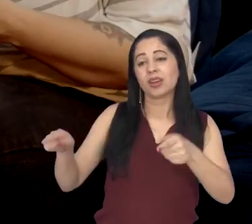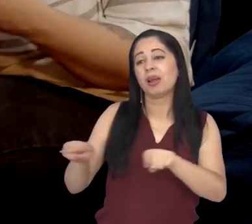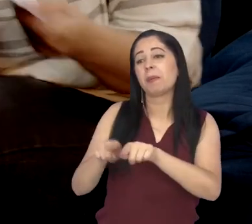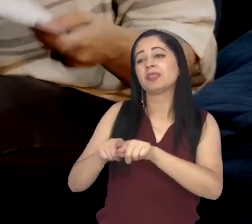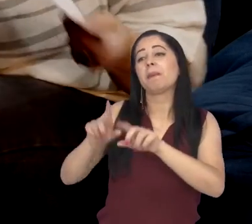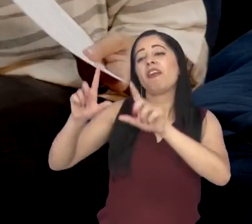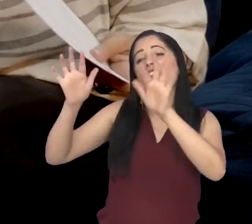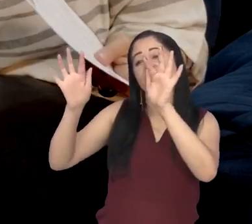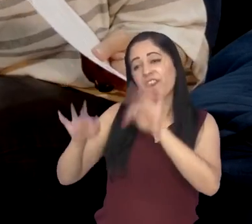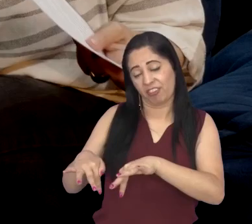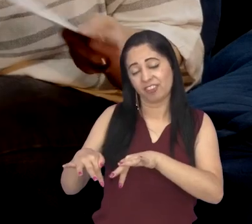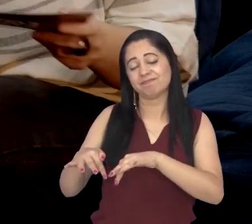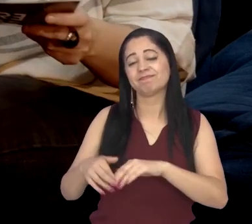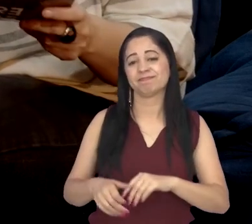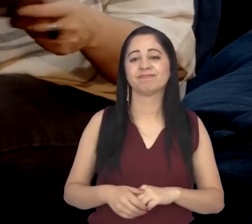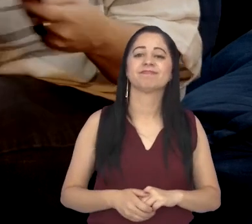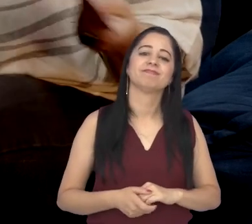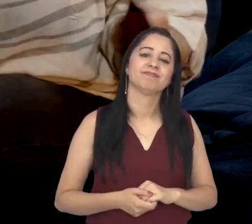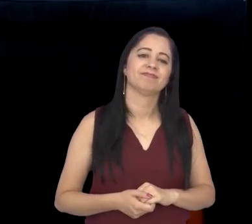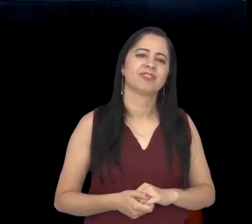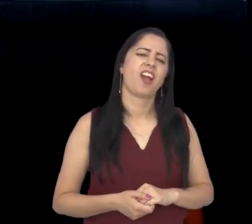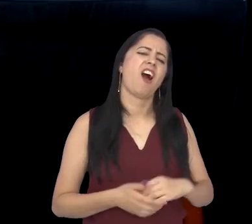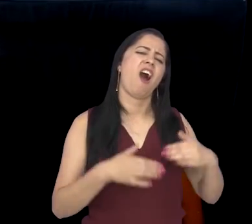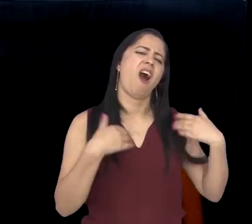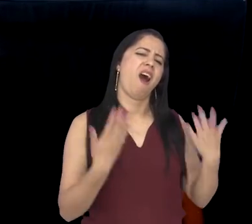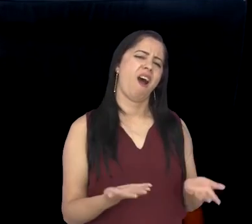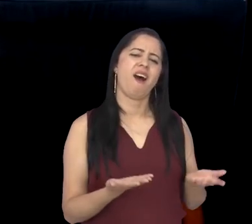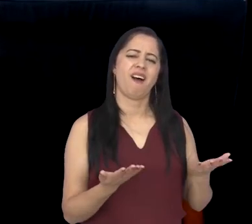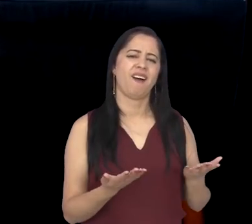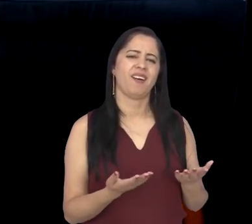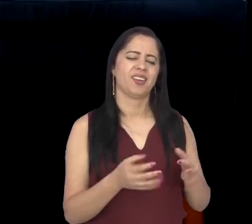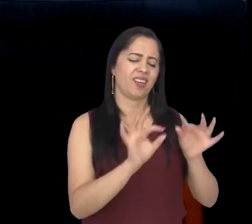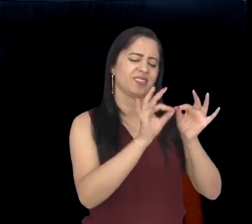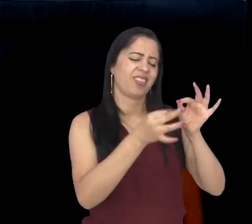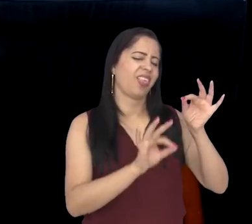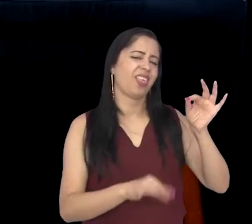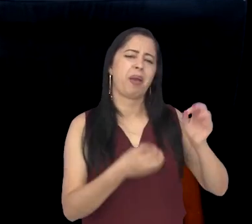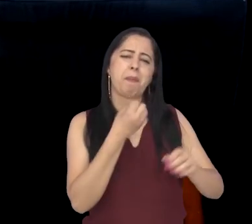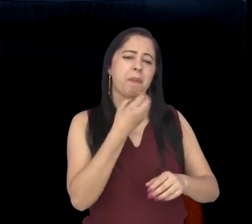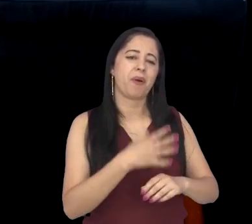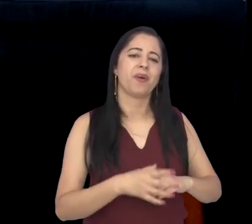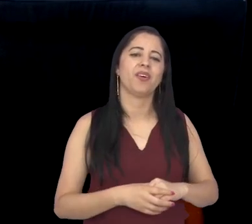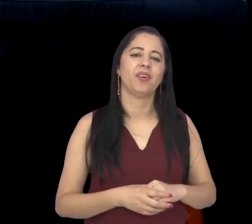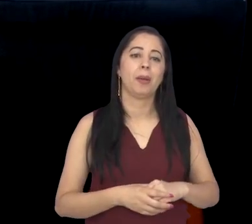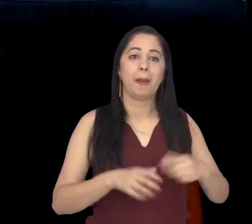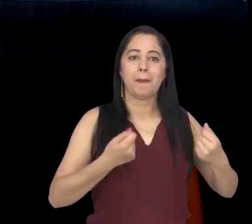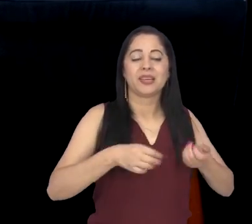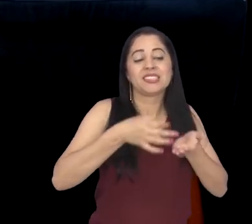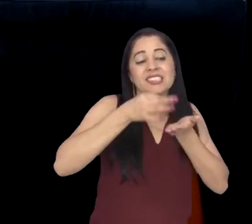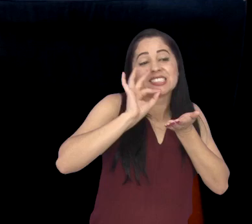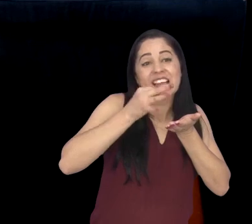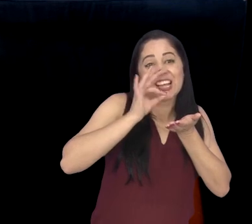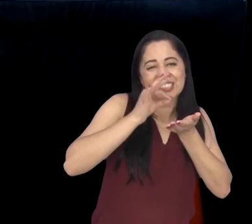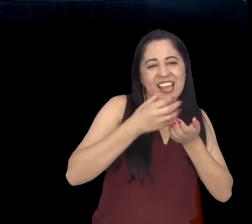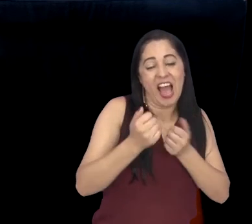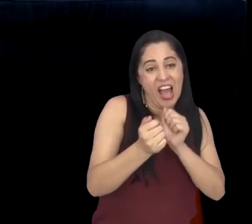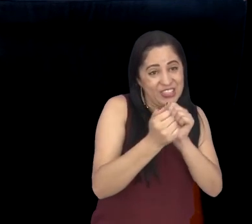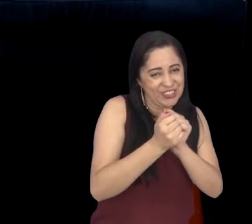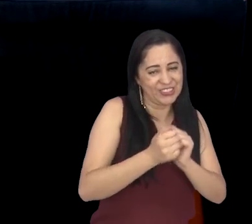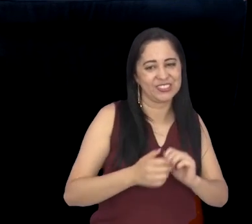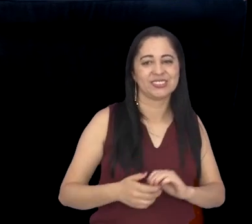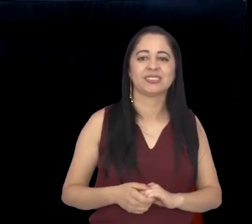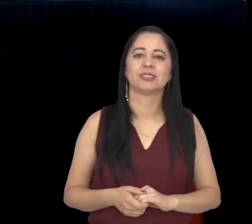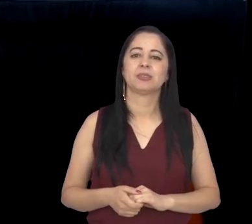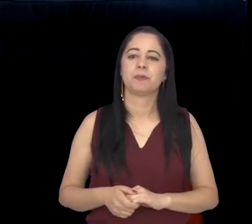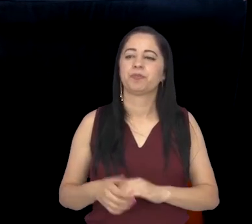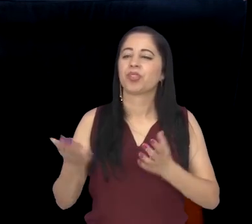acabou, a gente precisa finalizar o programa. Tava bom, tá tudo bem. Eu faria mais uns 5, mas aí o pessoal vai me matar. Eu